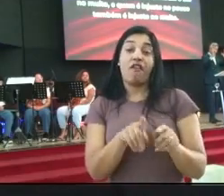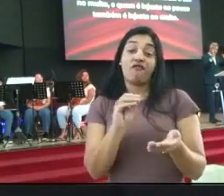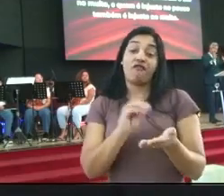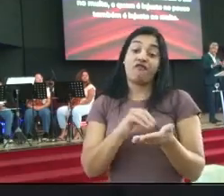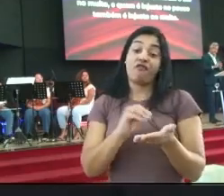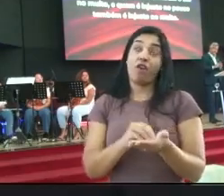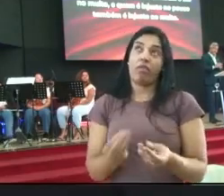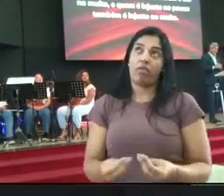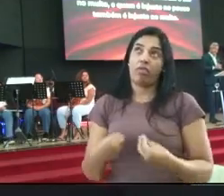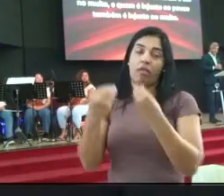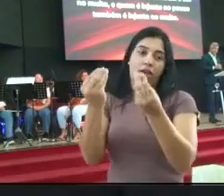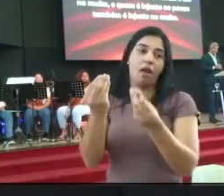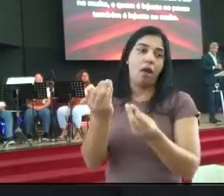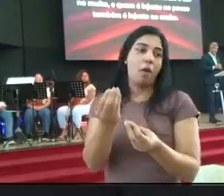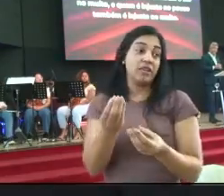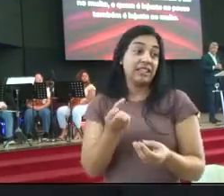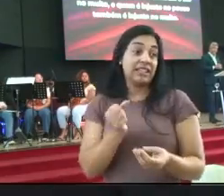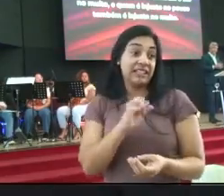Preste atenção, olhe para cá.